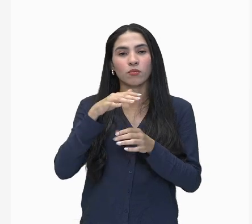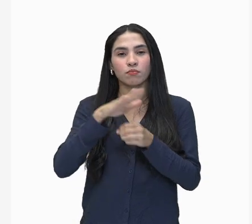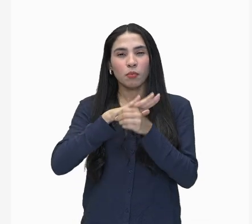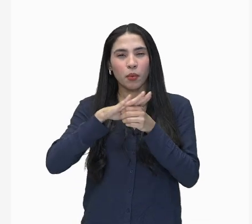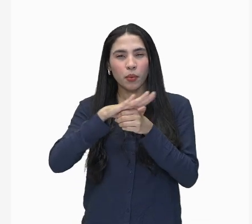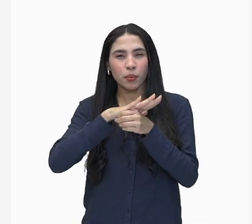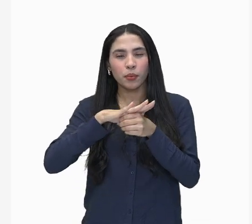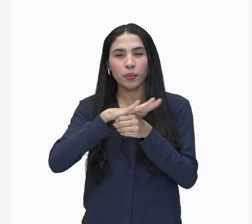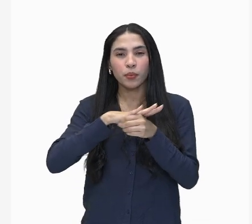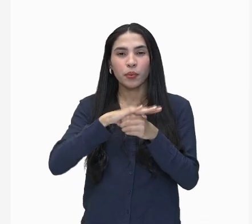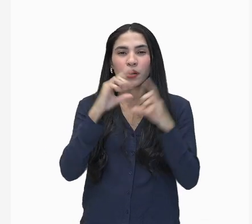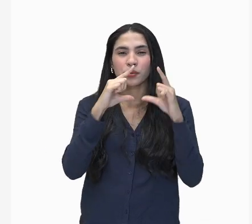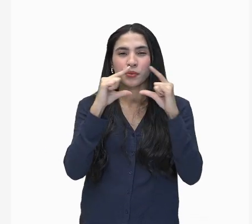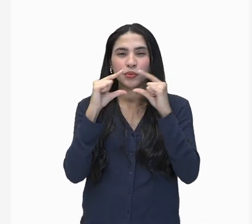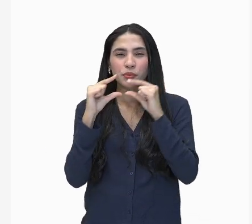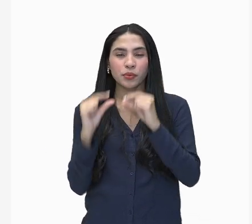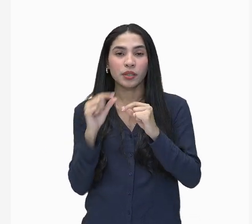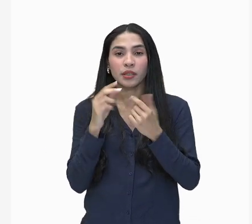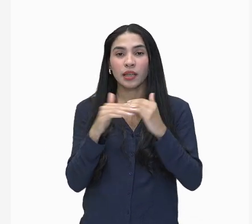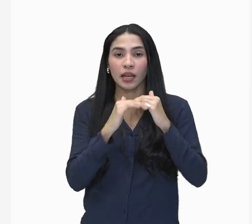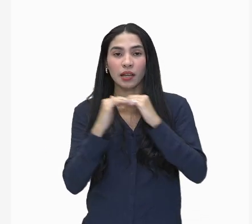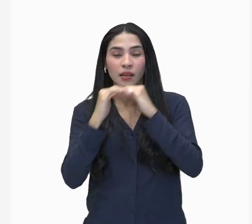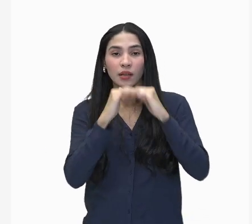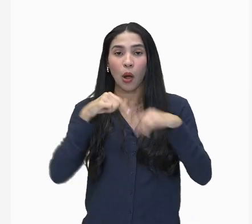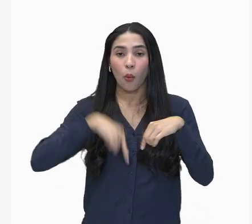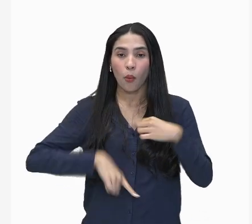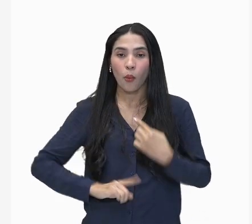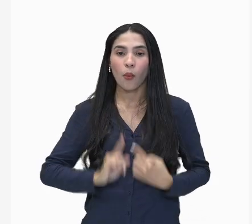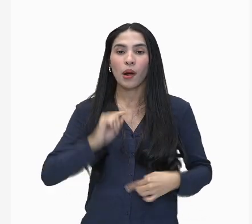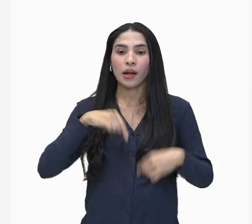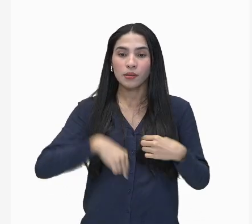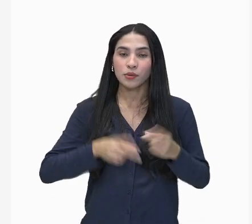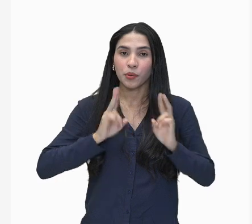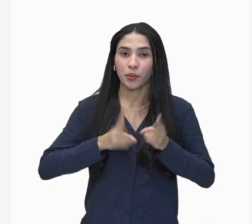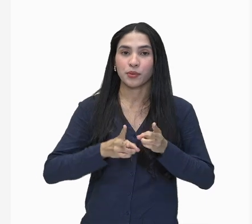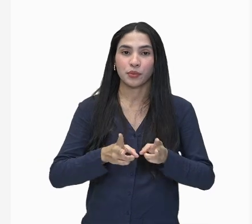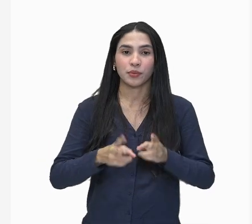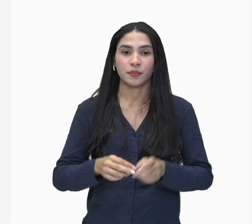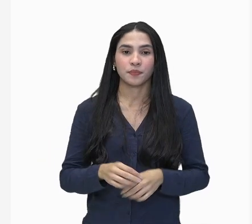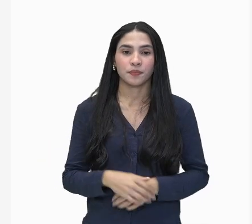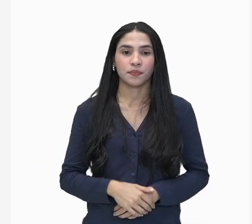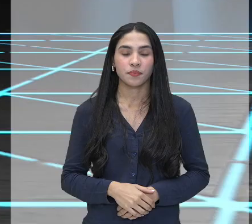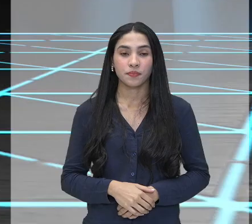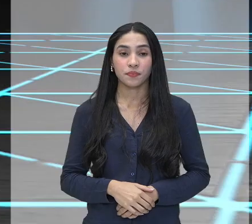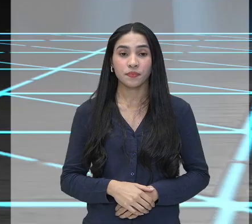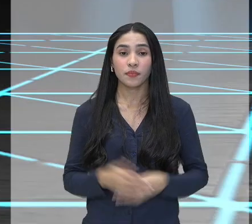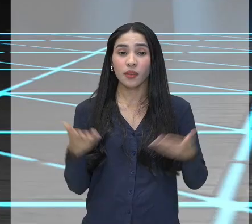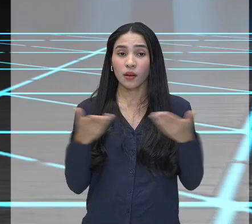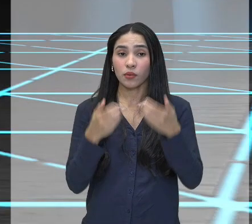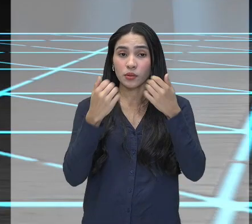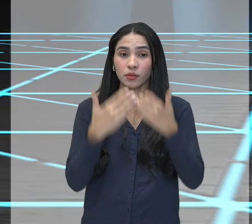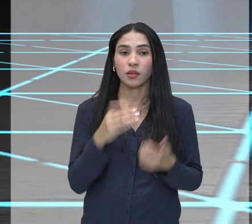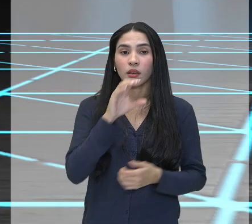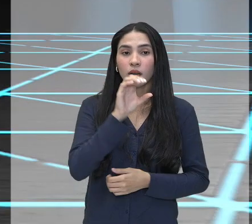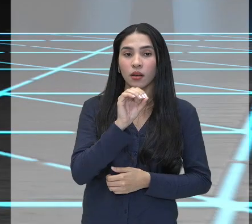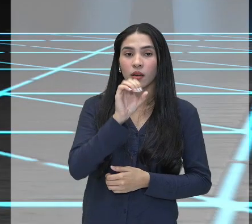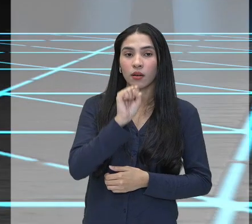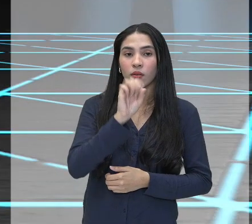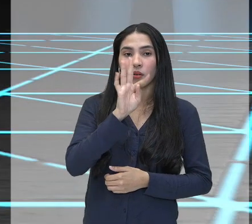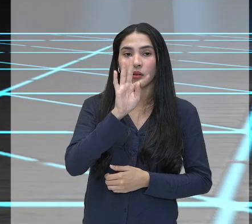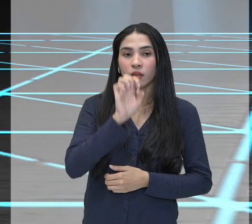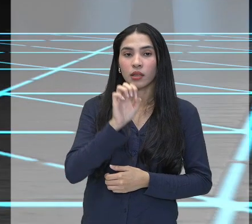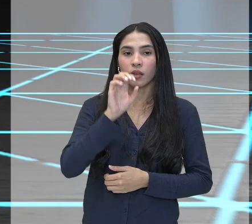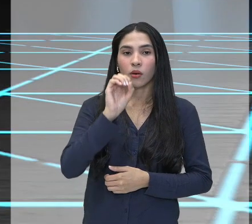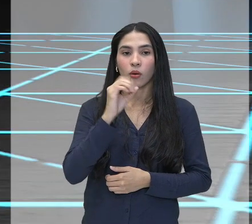que equilibra, né, e faz com que o nosso organismo funcione de uma maneira otimizada. Agora, falando sobre a osteoporose, é